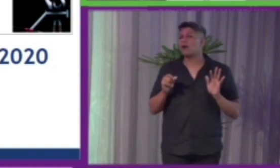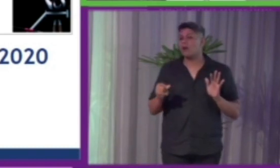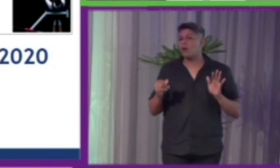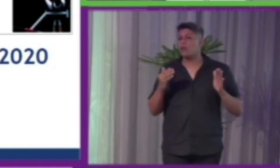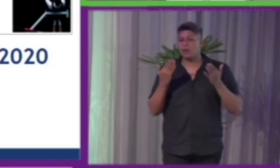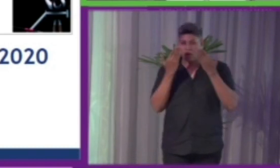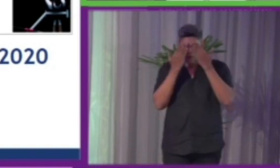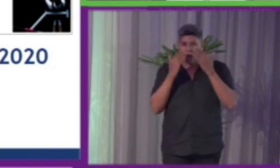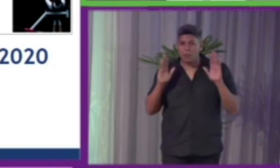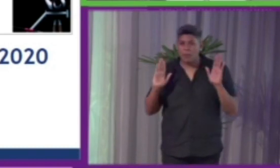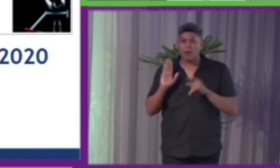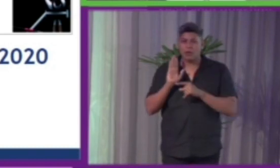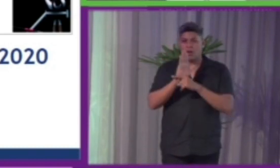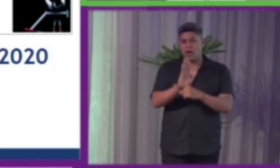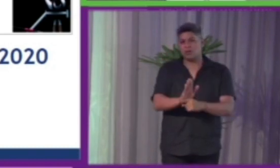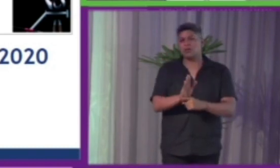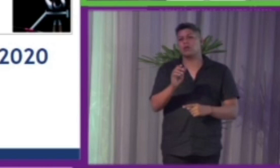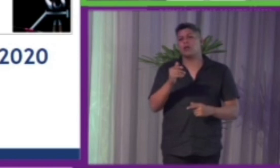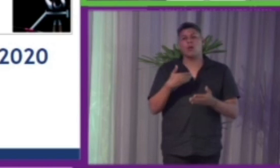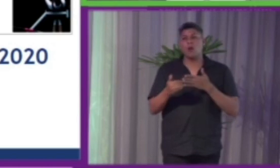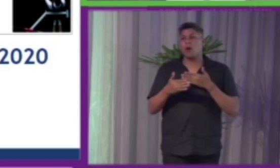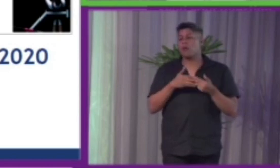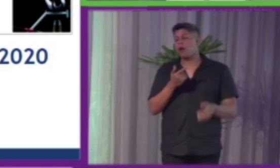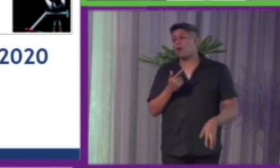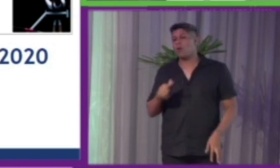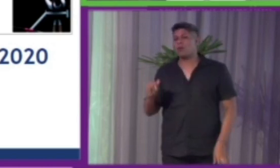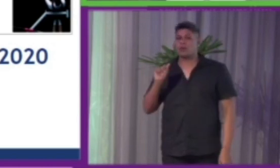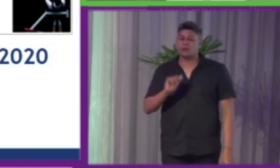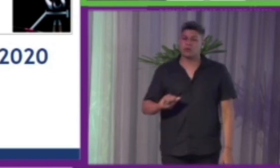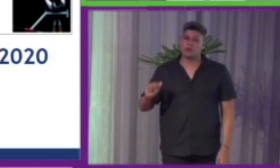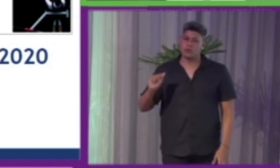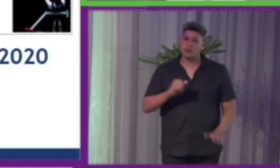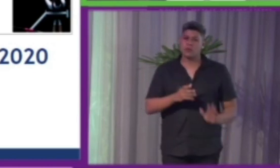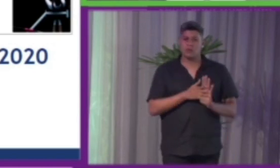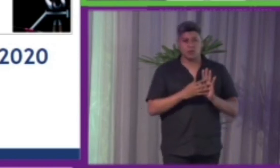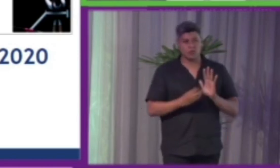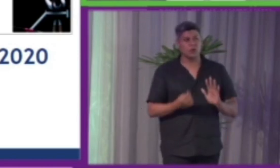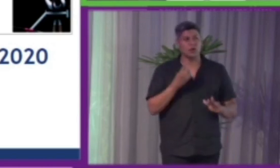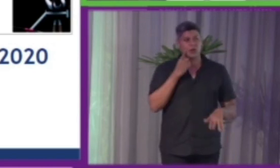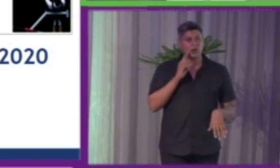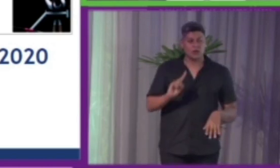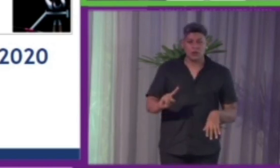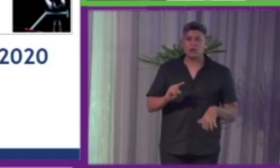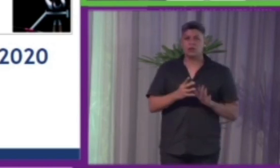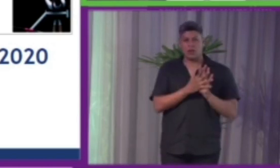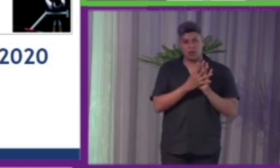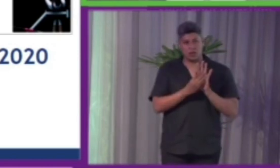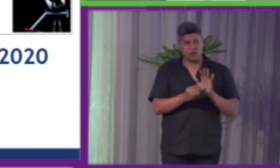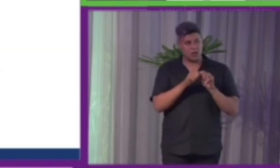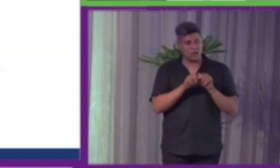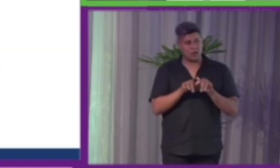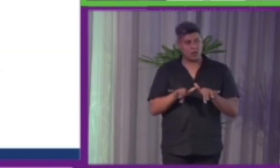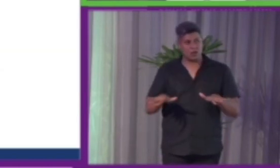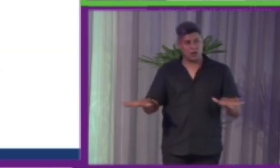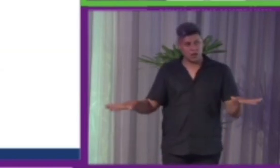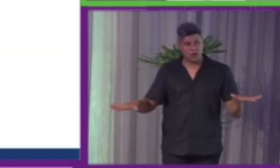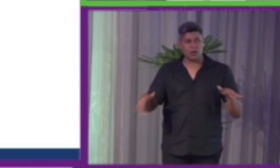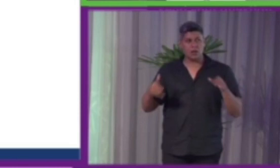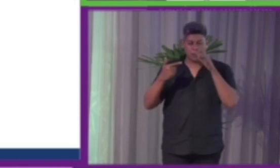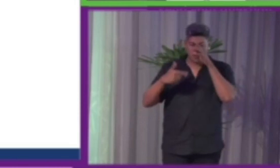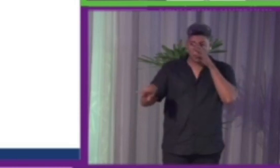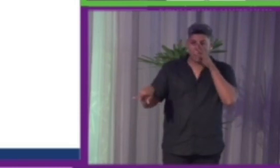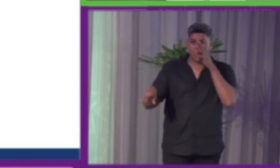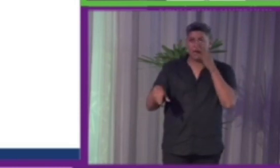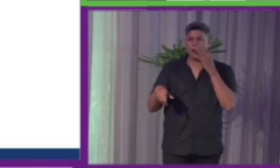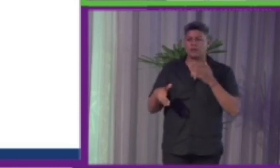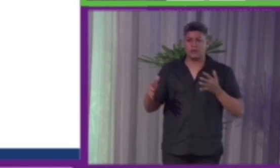qualquer outra associação que queira aí, seguir os passos e exatamente que a ideia é que isso possa ser replicado e melhorado cada vez mais nas outras